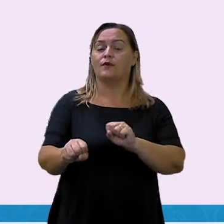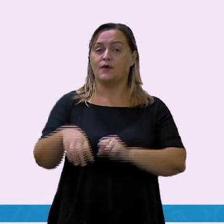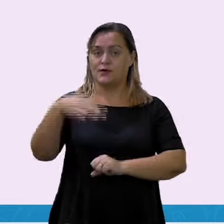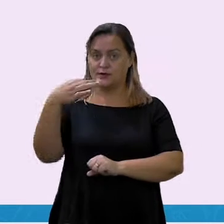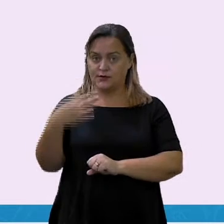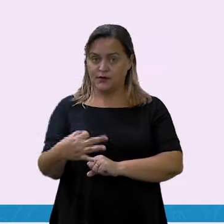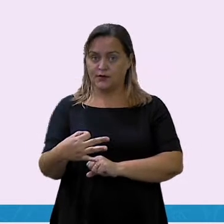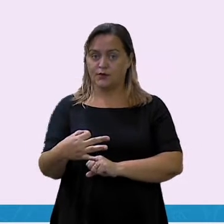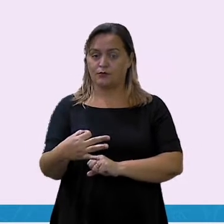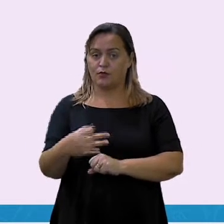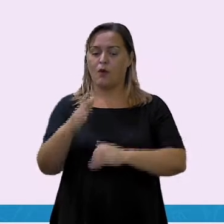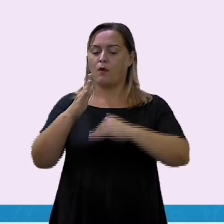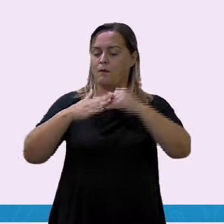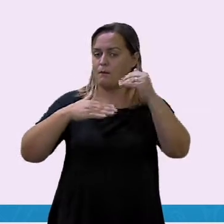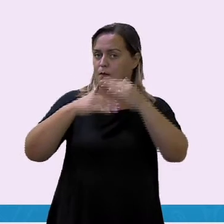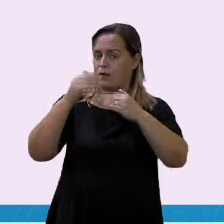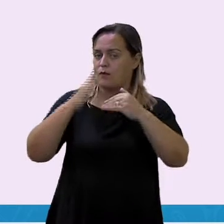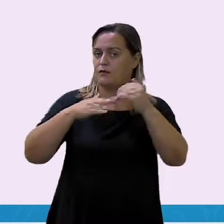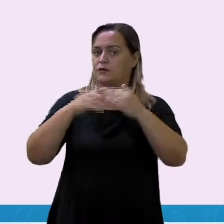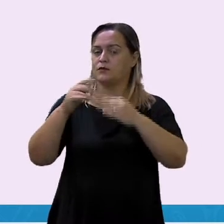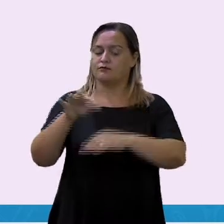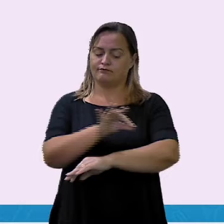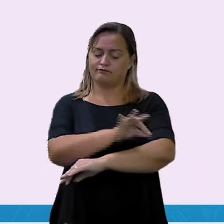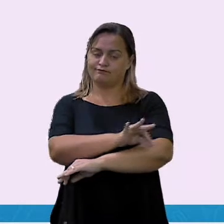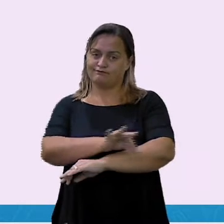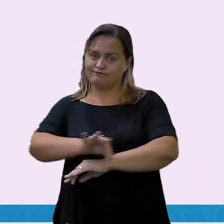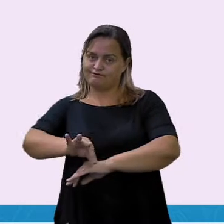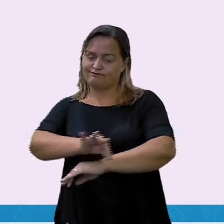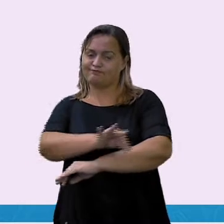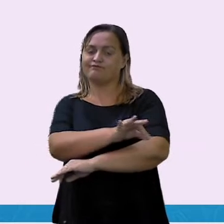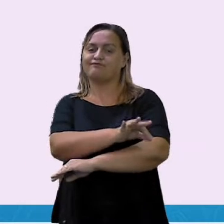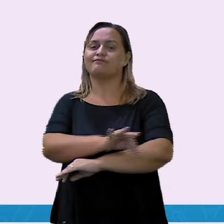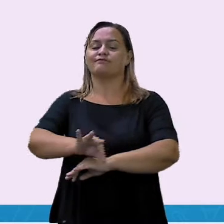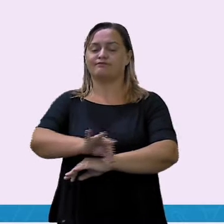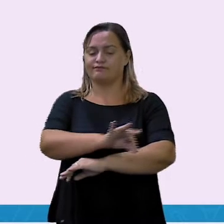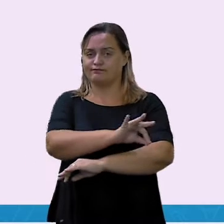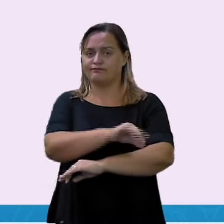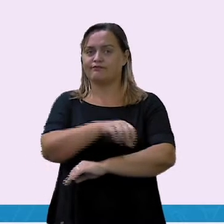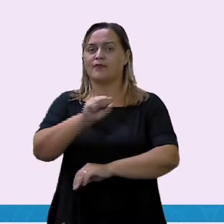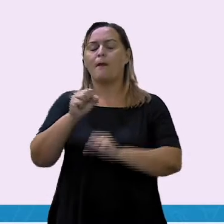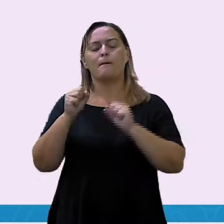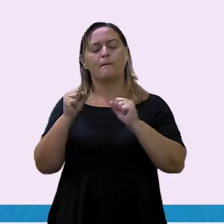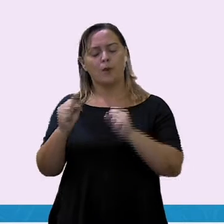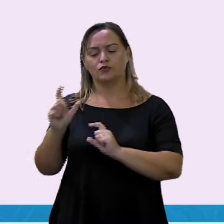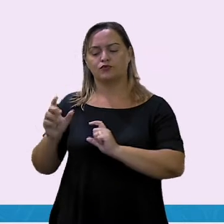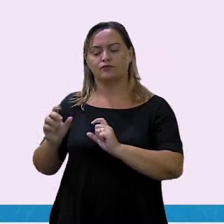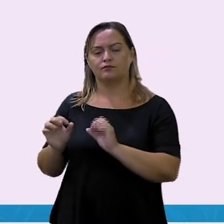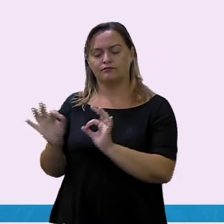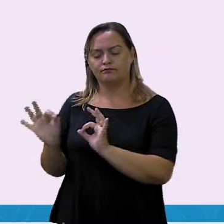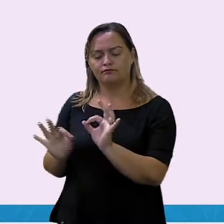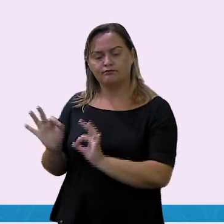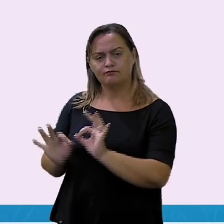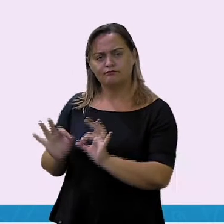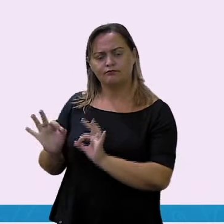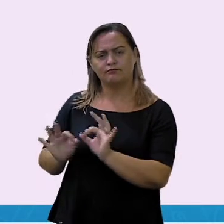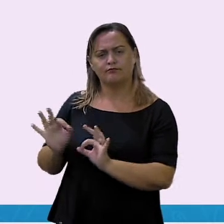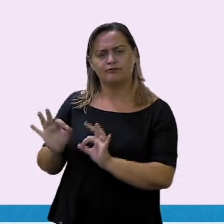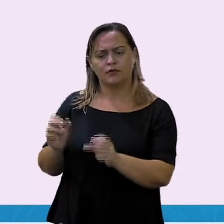tem formação, ele é um artista da paisagem construída, ele é um artista da